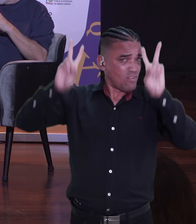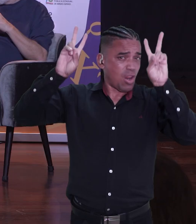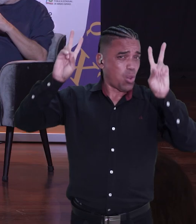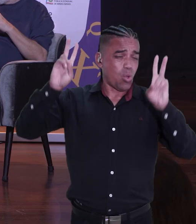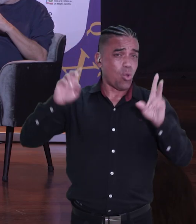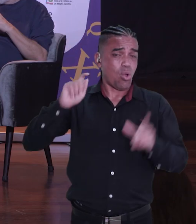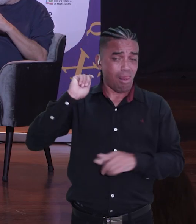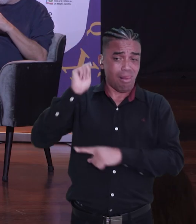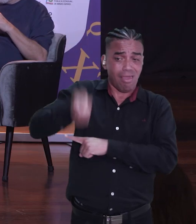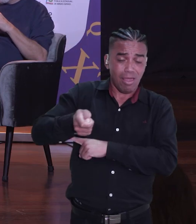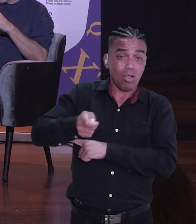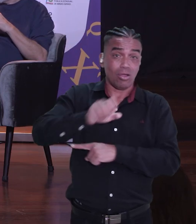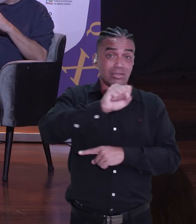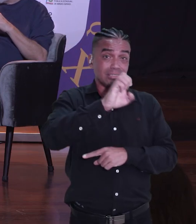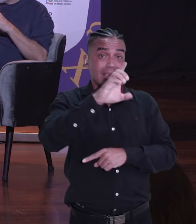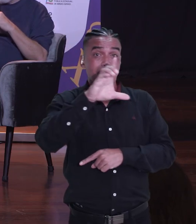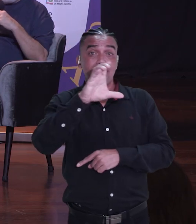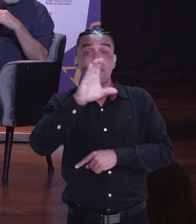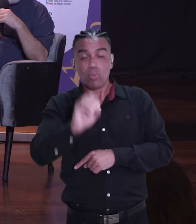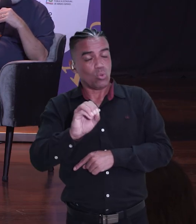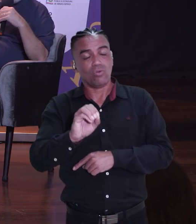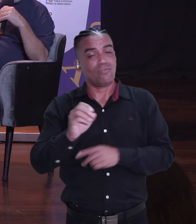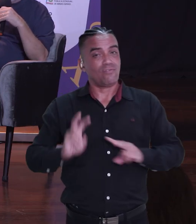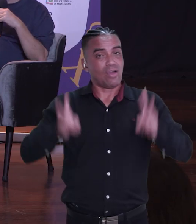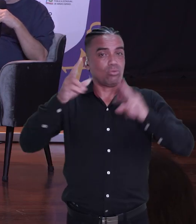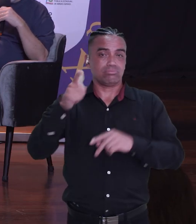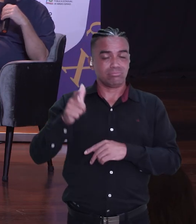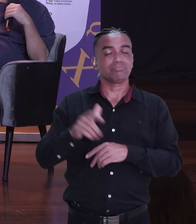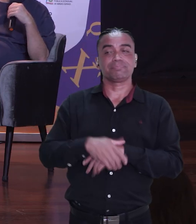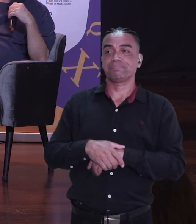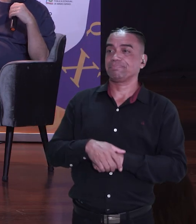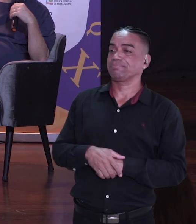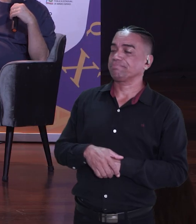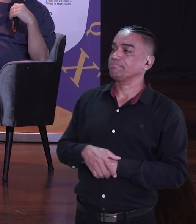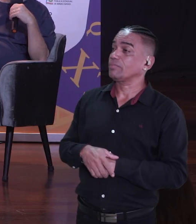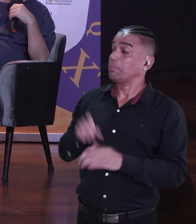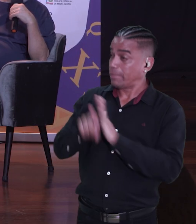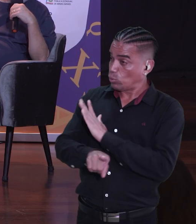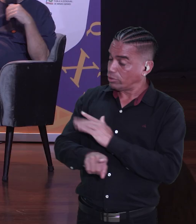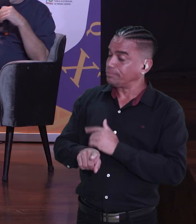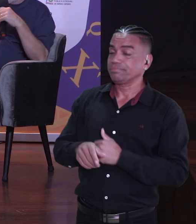gigantesco no leilão. Para o sebo não tem valor nenhum, mas para o leilão tem. Pergunta?